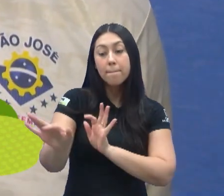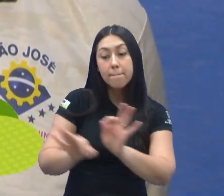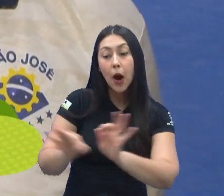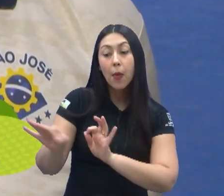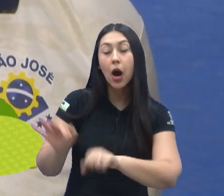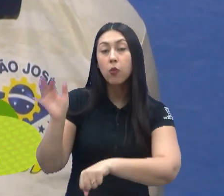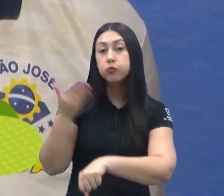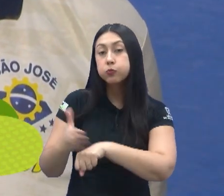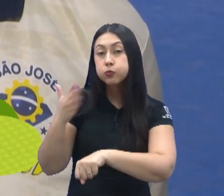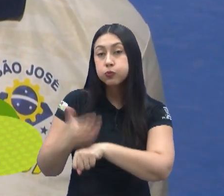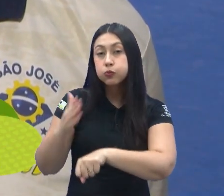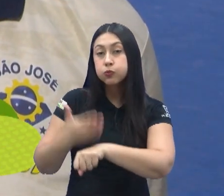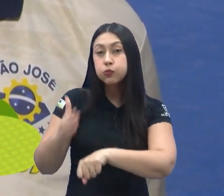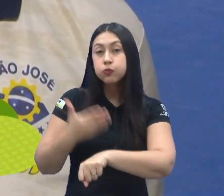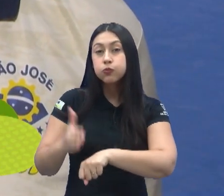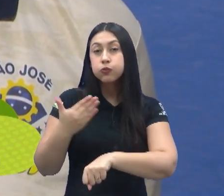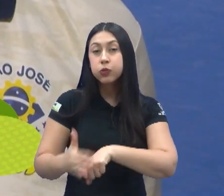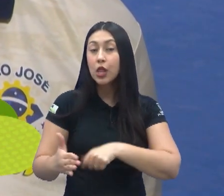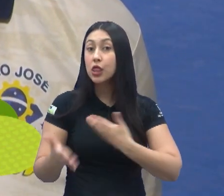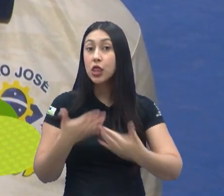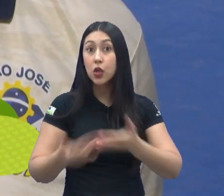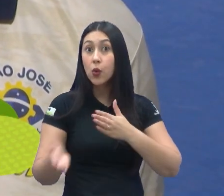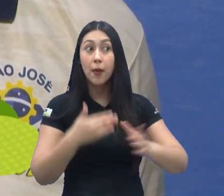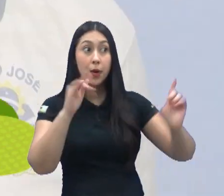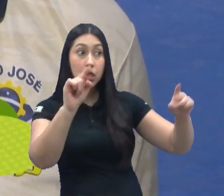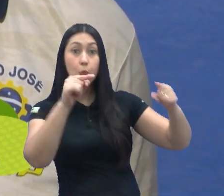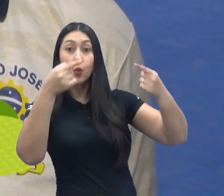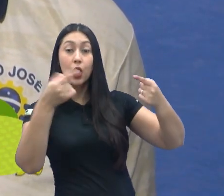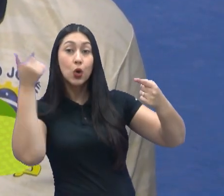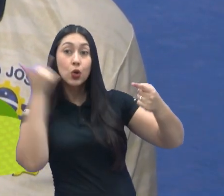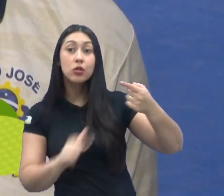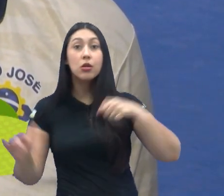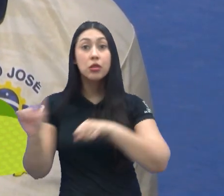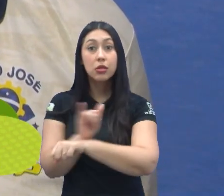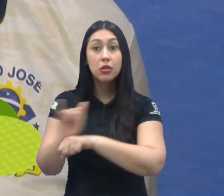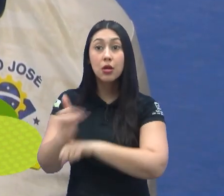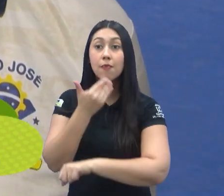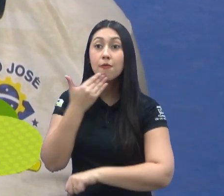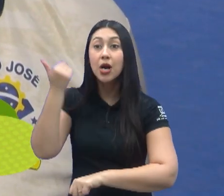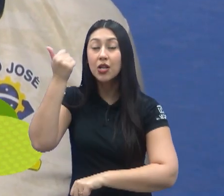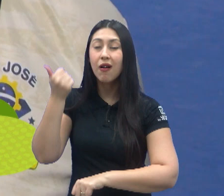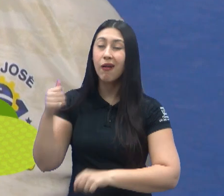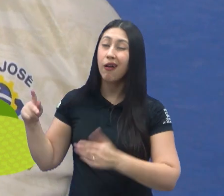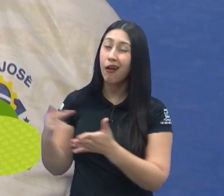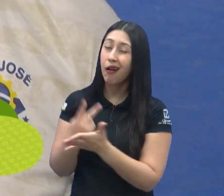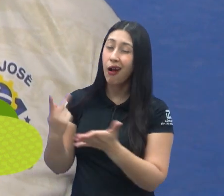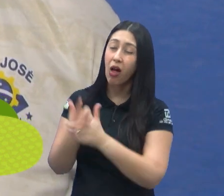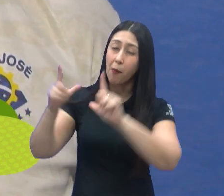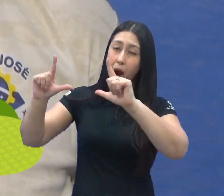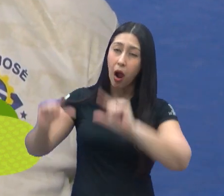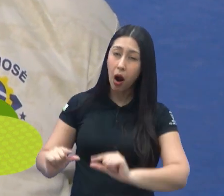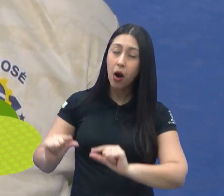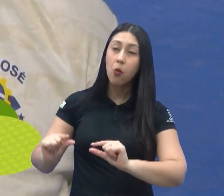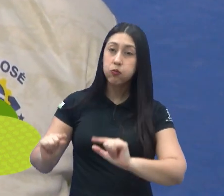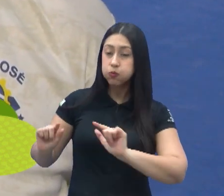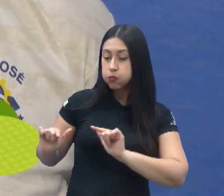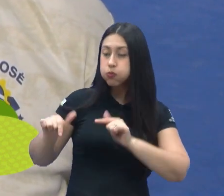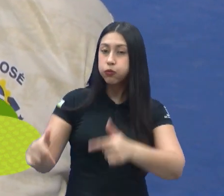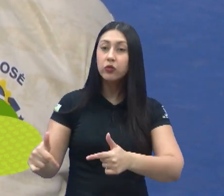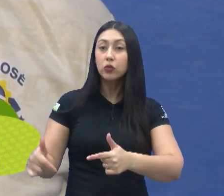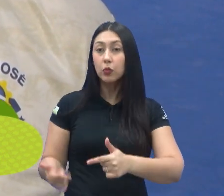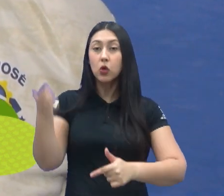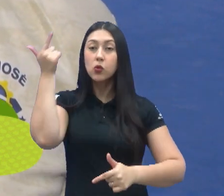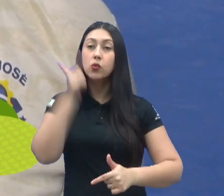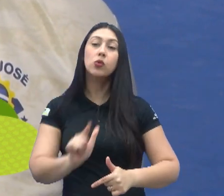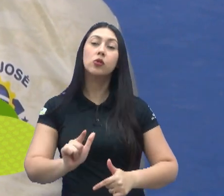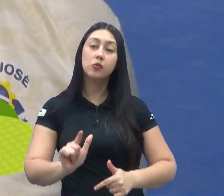venha quem for e a gente consiga fazer a estratégia melhor. A gente tem que errar um pouquinho menos, fazer um jogo mais sólido para que a gente